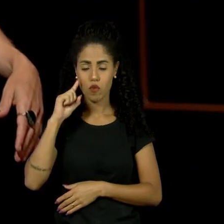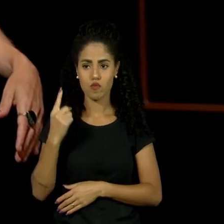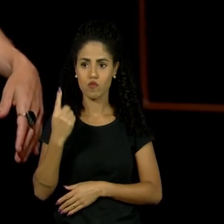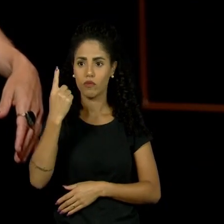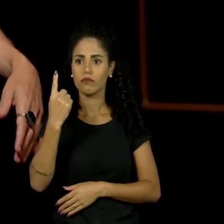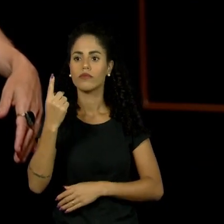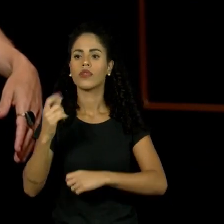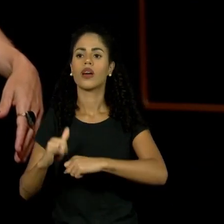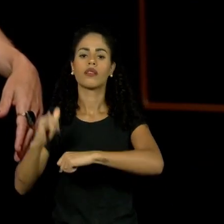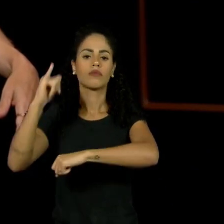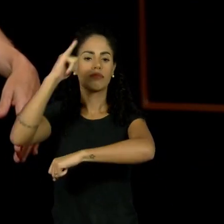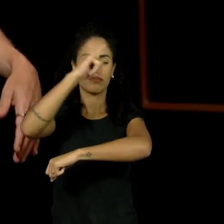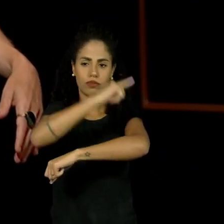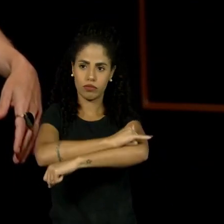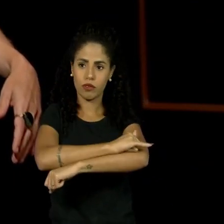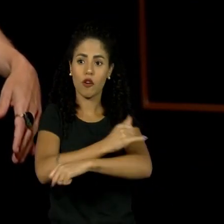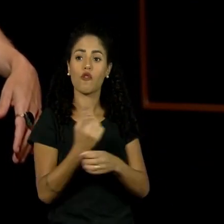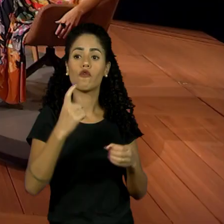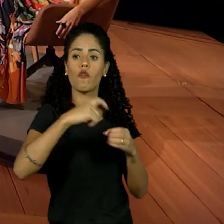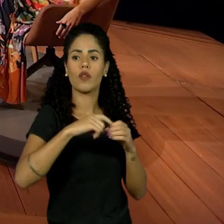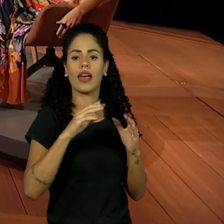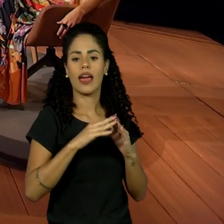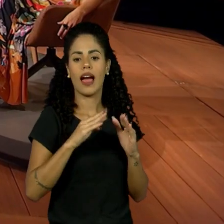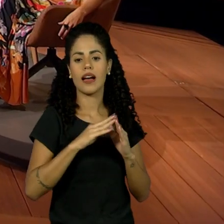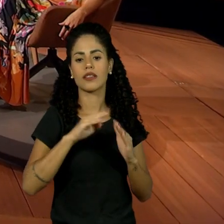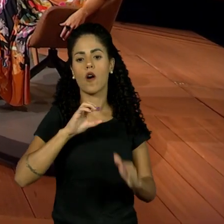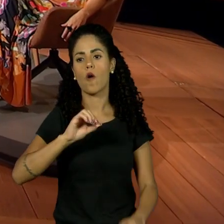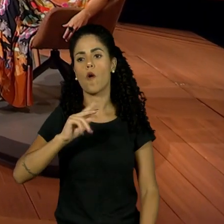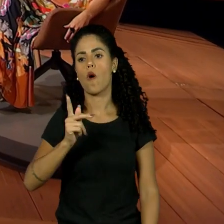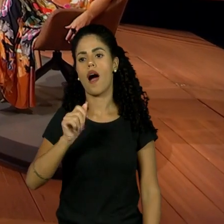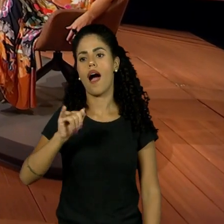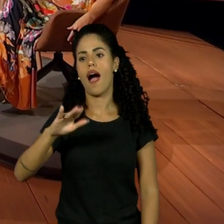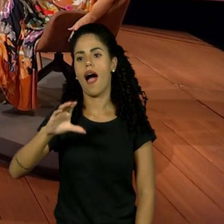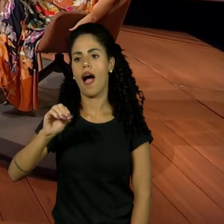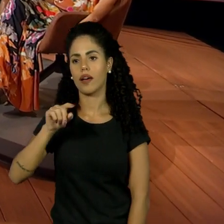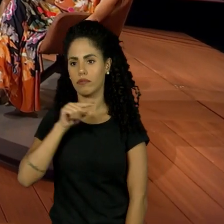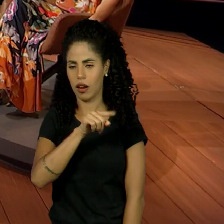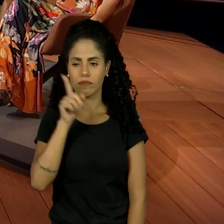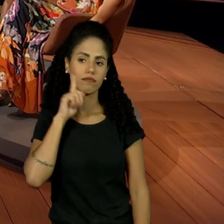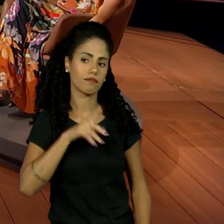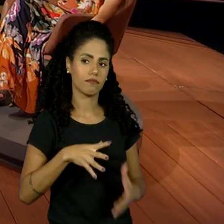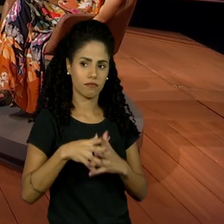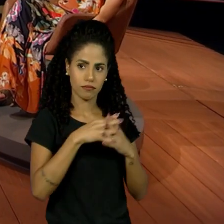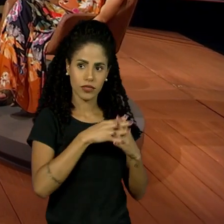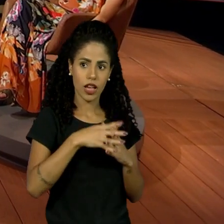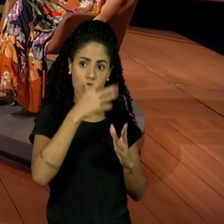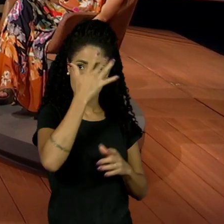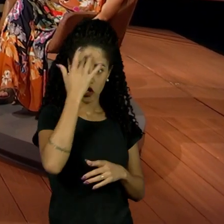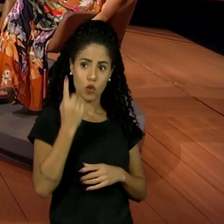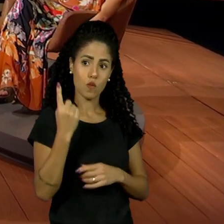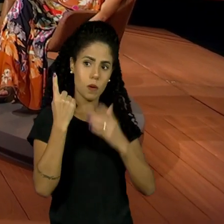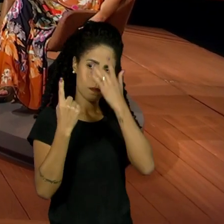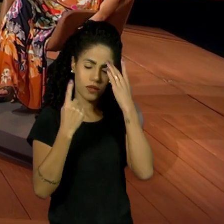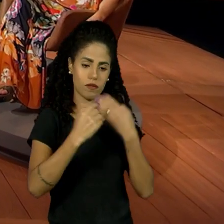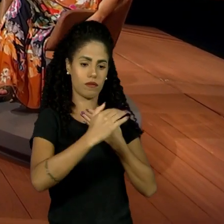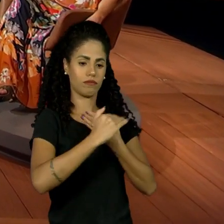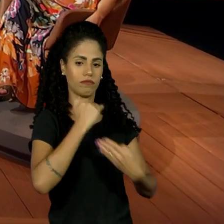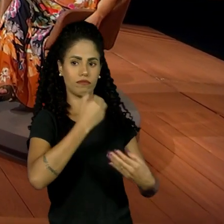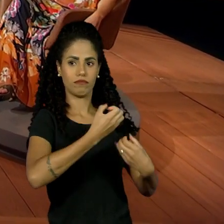avião e voltei para Ohio, onde eu morava na época, em Dayton, eu tinha um mentor espiritual, David